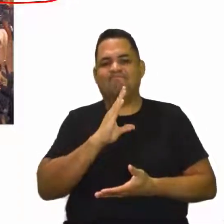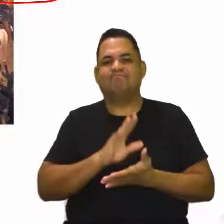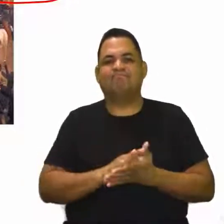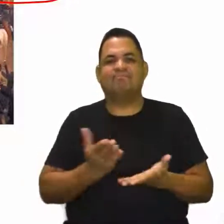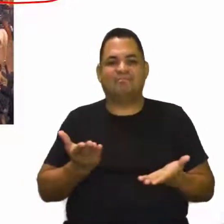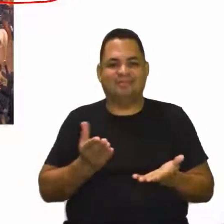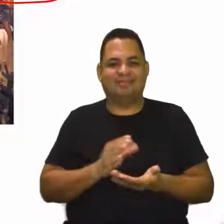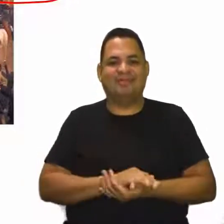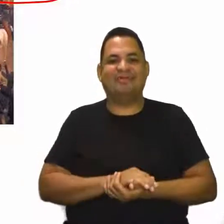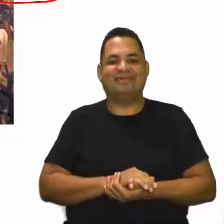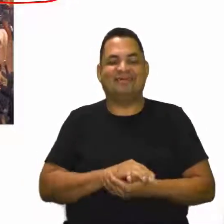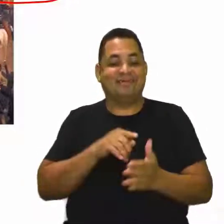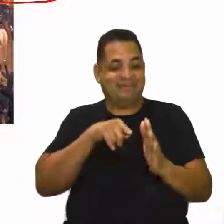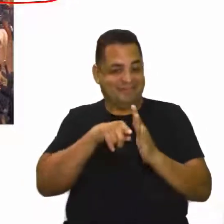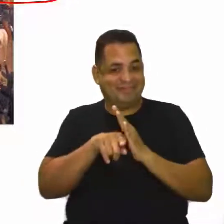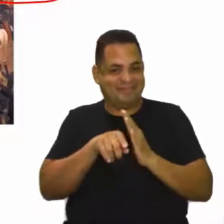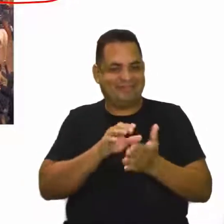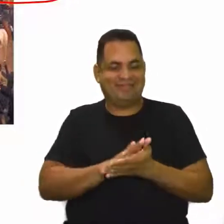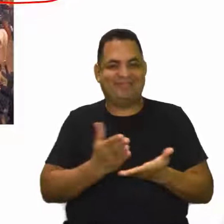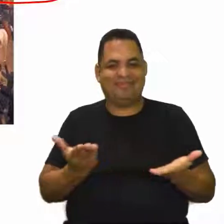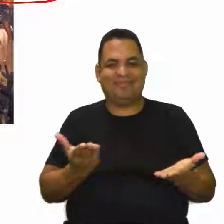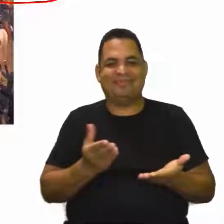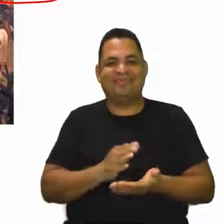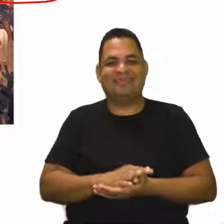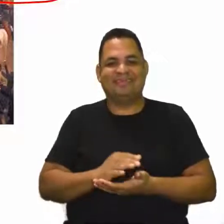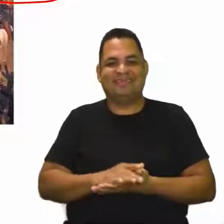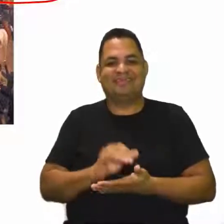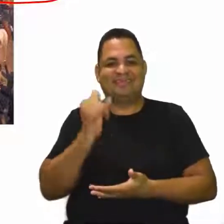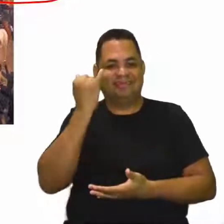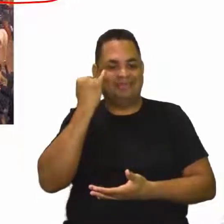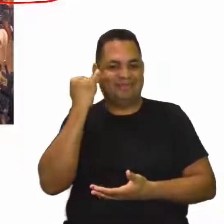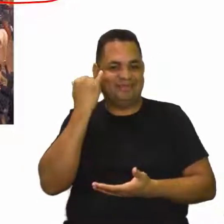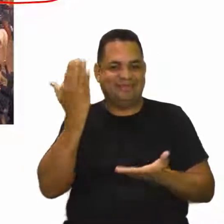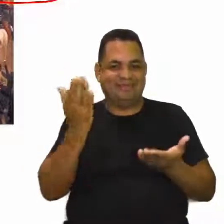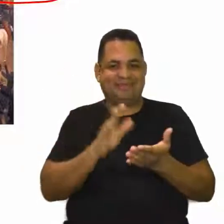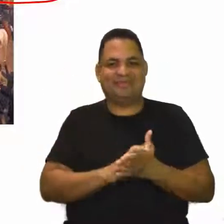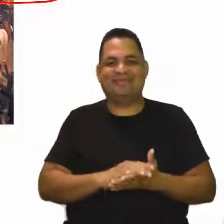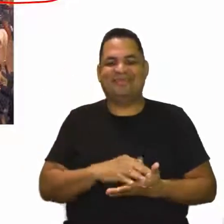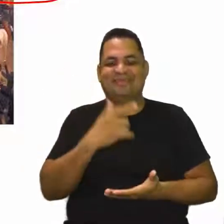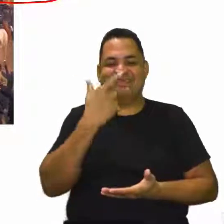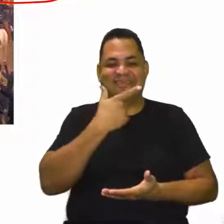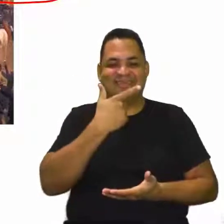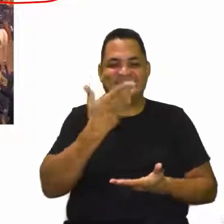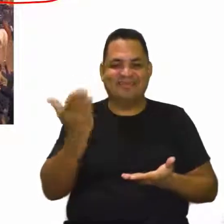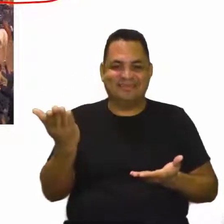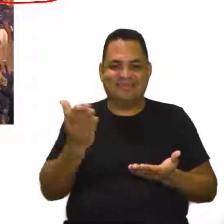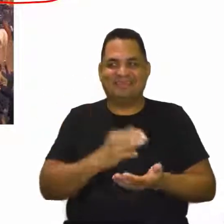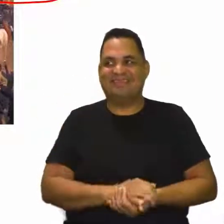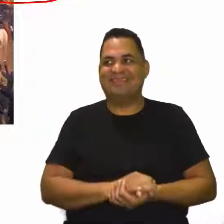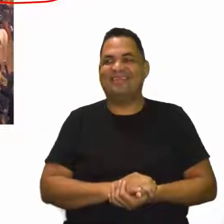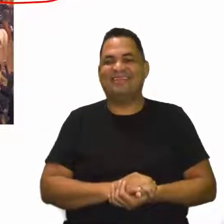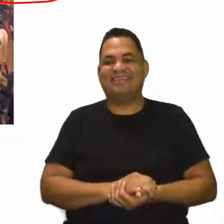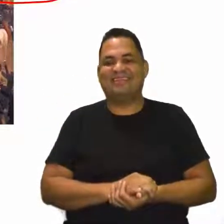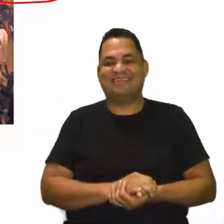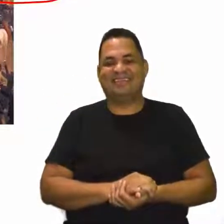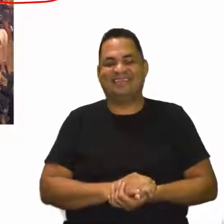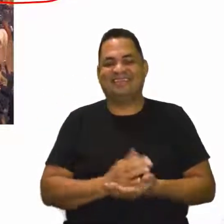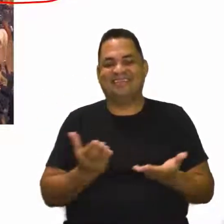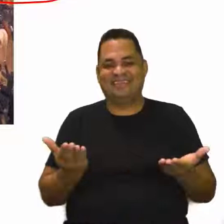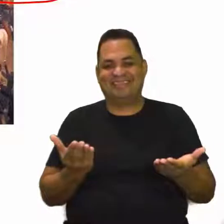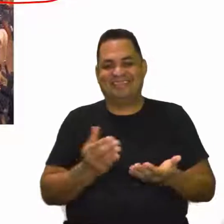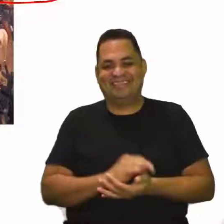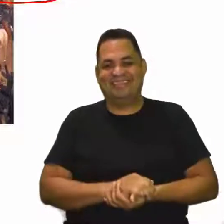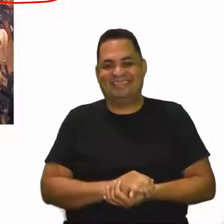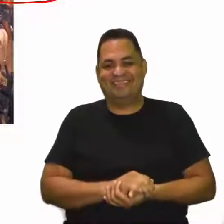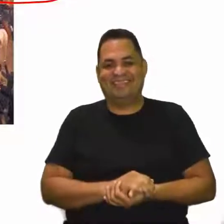Sâmio? Olha, o Sâmio é o meu intérprete aí, ó. Dá um sorriso aí, Sâmio. Isso. Ele falou